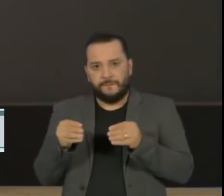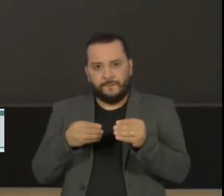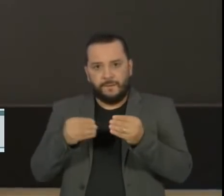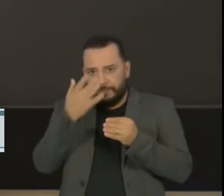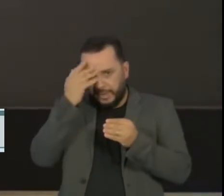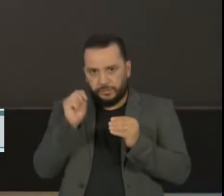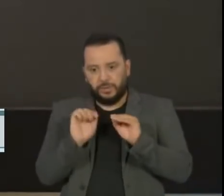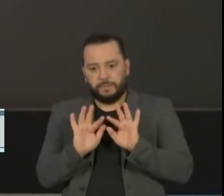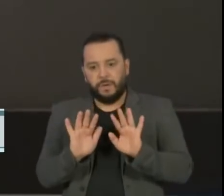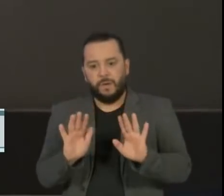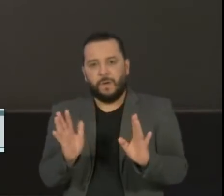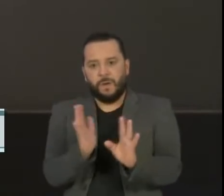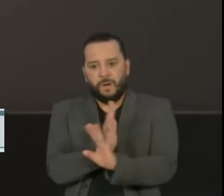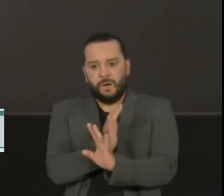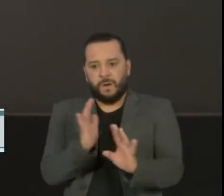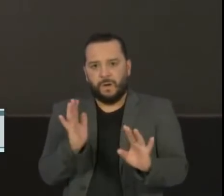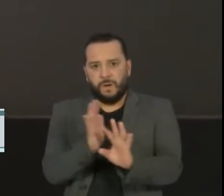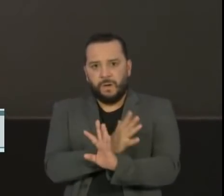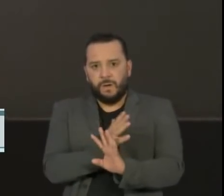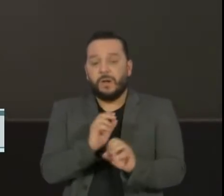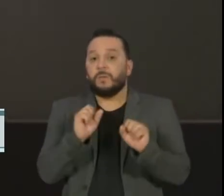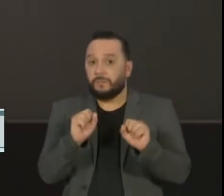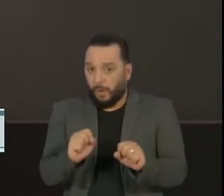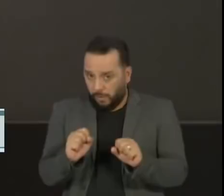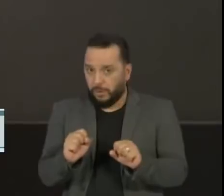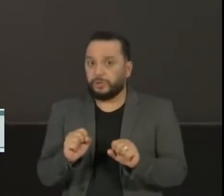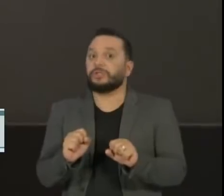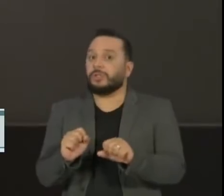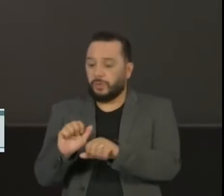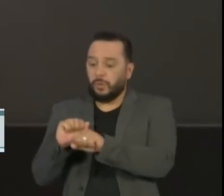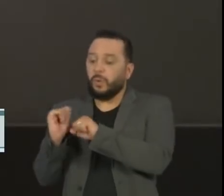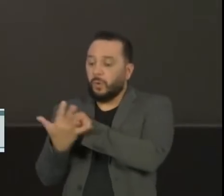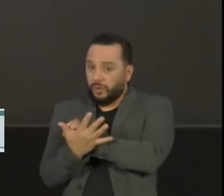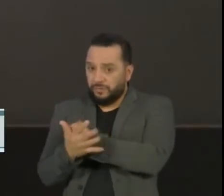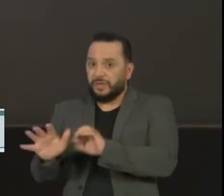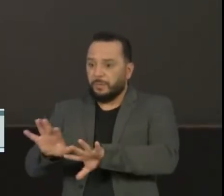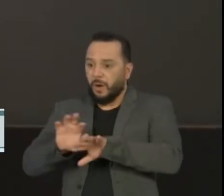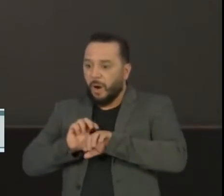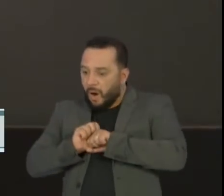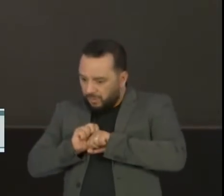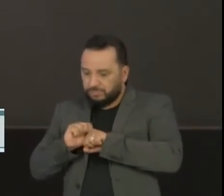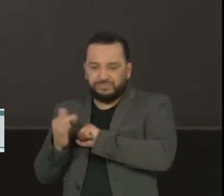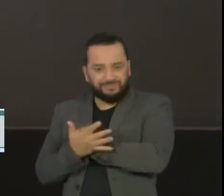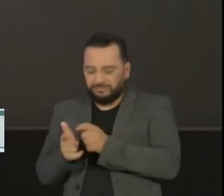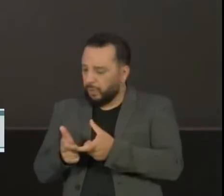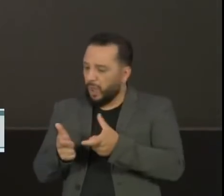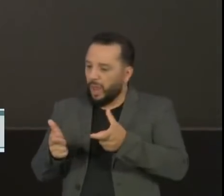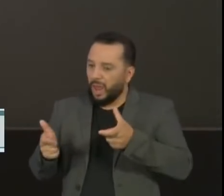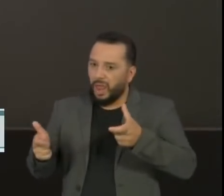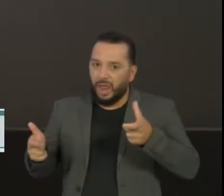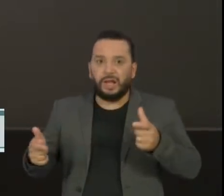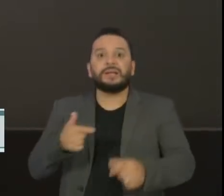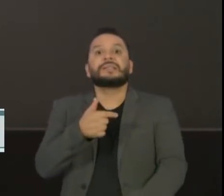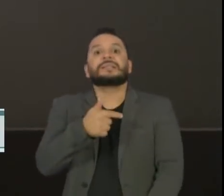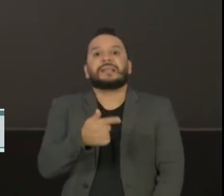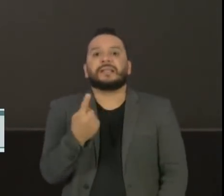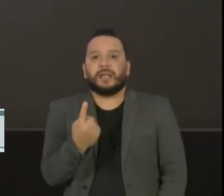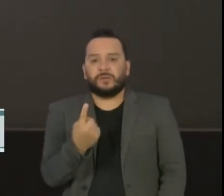como consequência um aumento de 71% nas mortes, só no estado de São